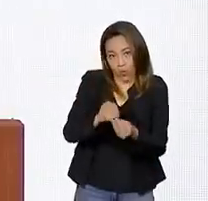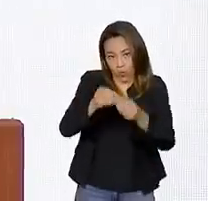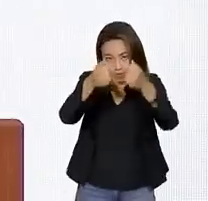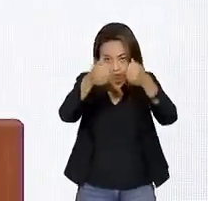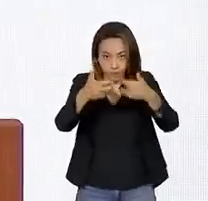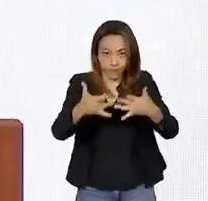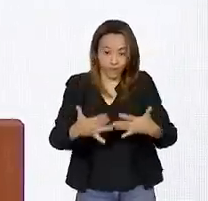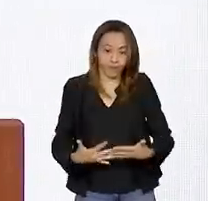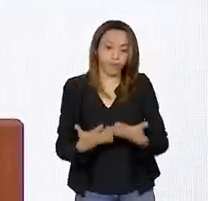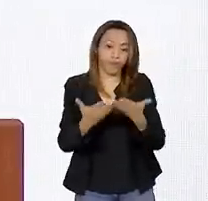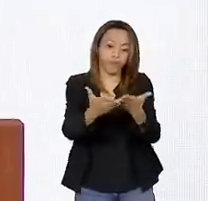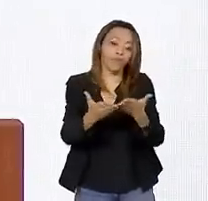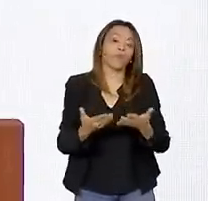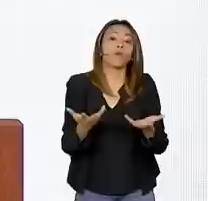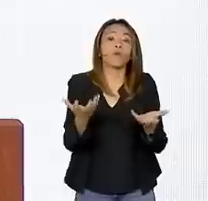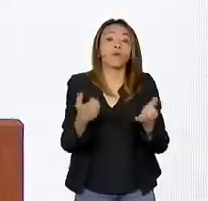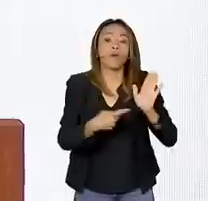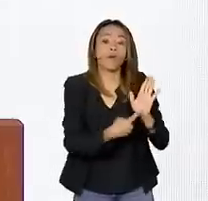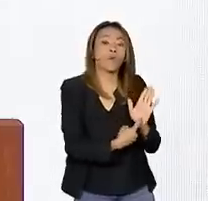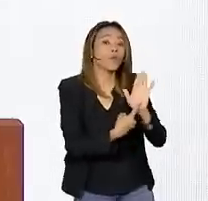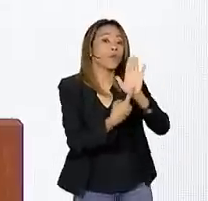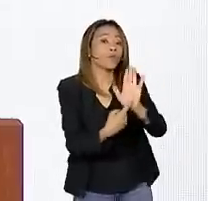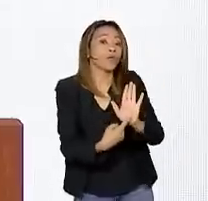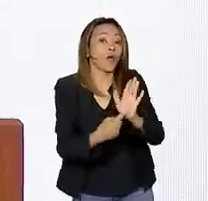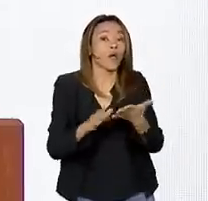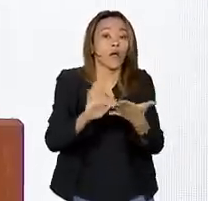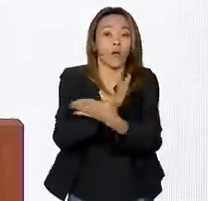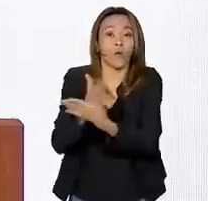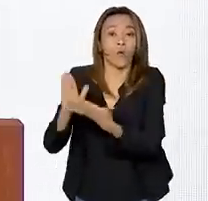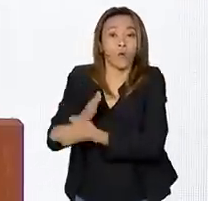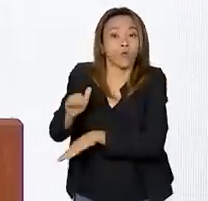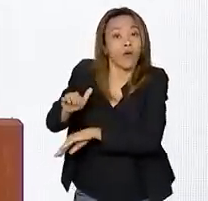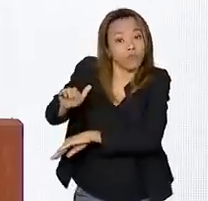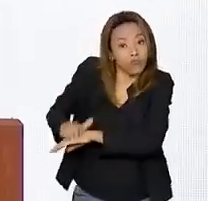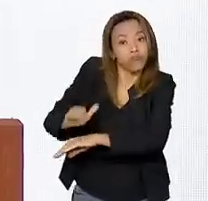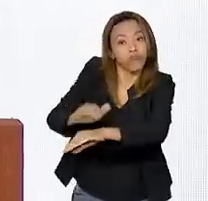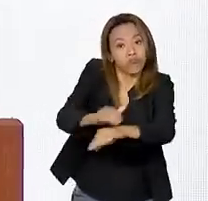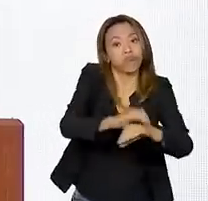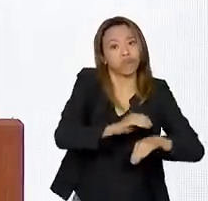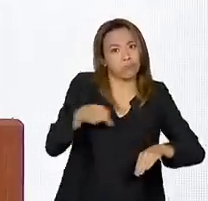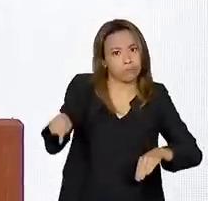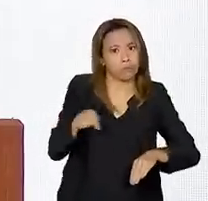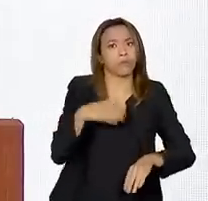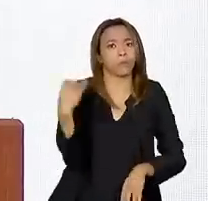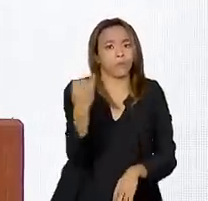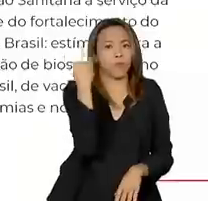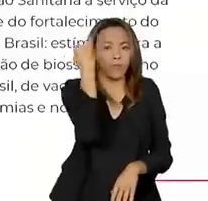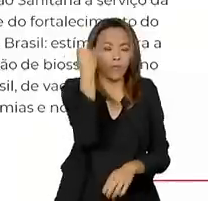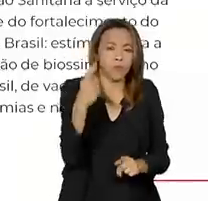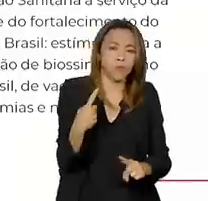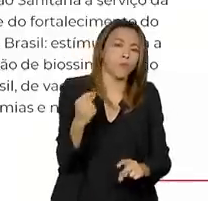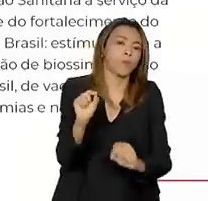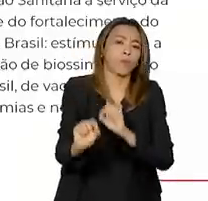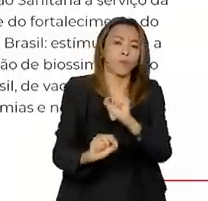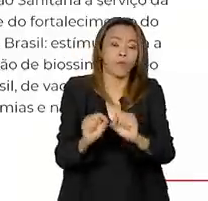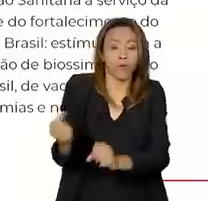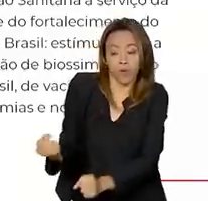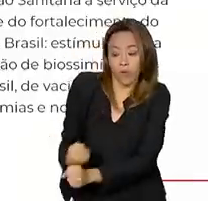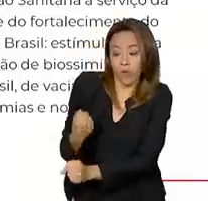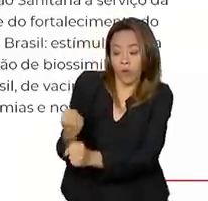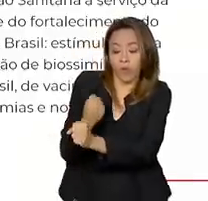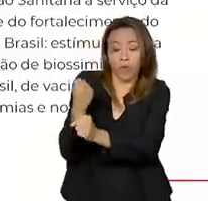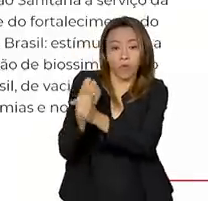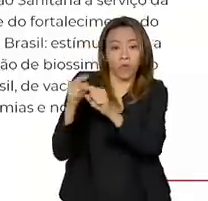quero destacar aqui algumas iniciativas que considero da maior importância. A reconstrução de uma